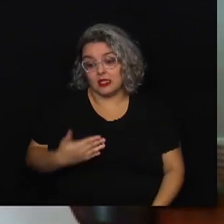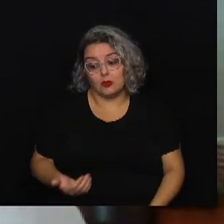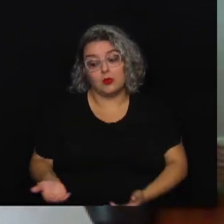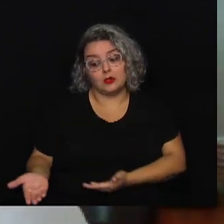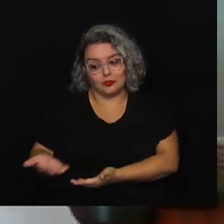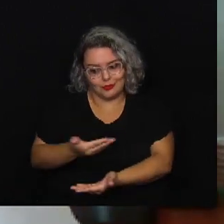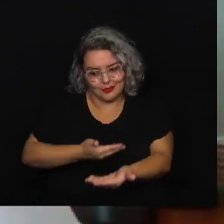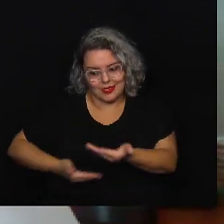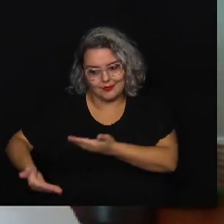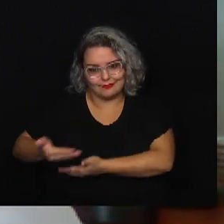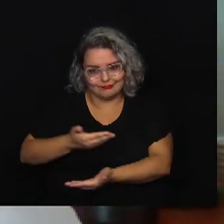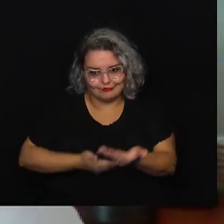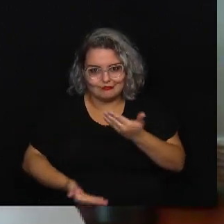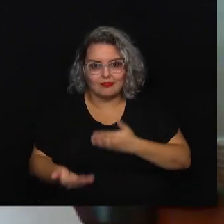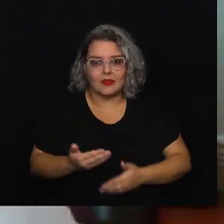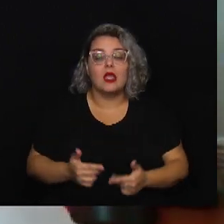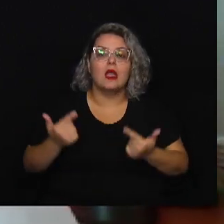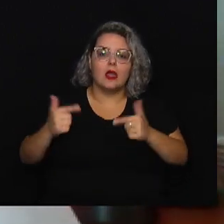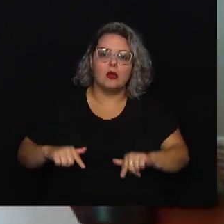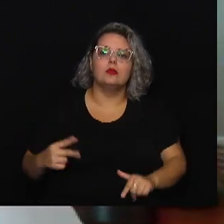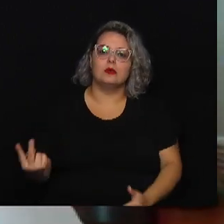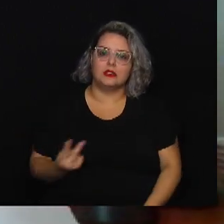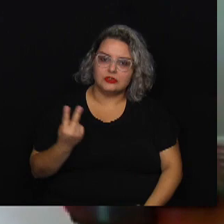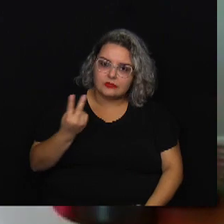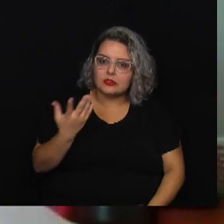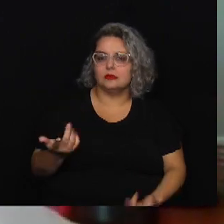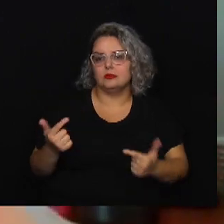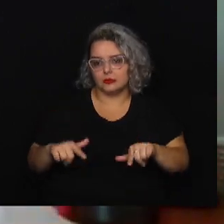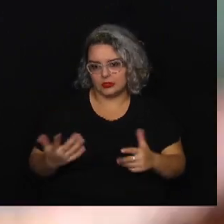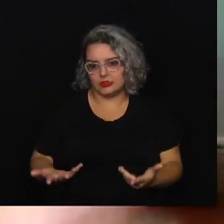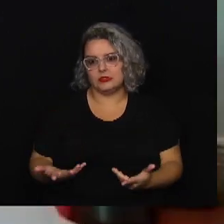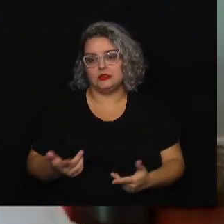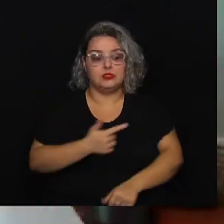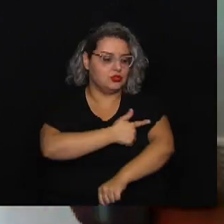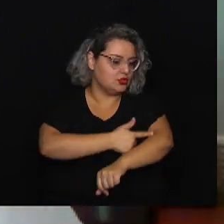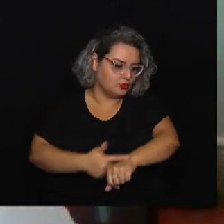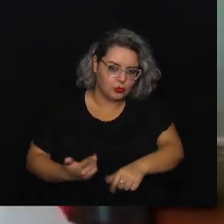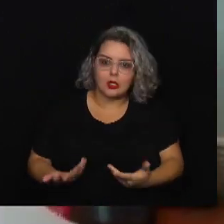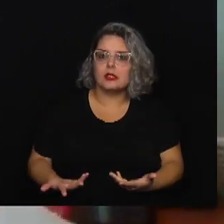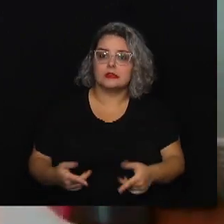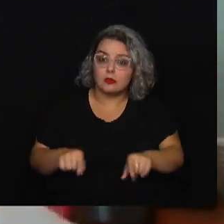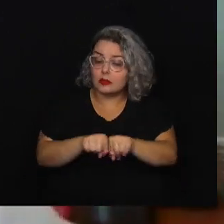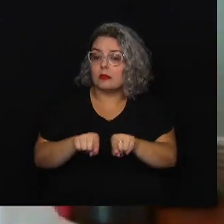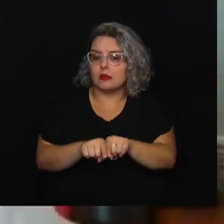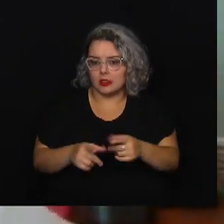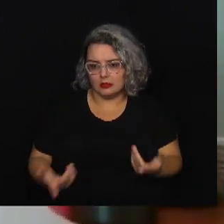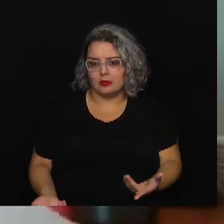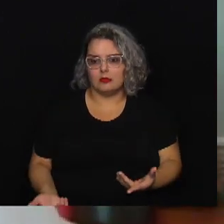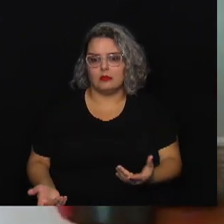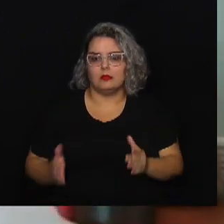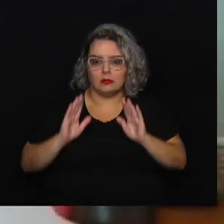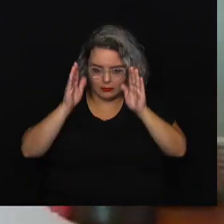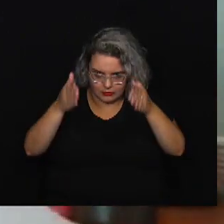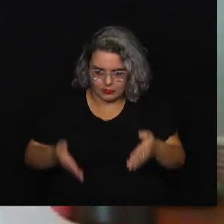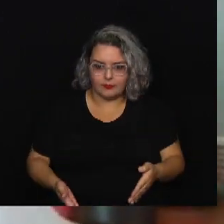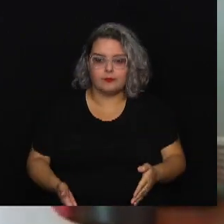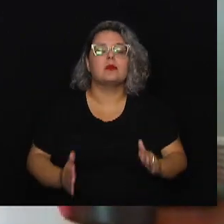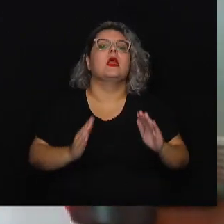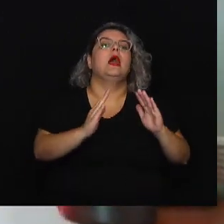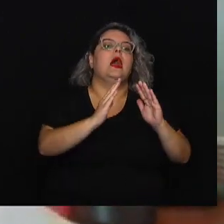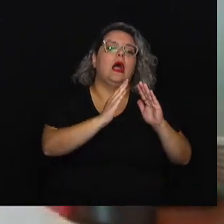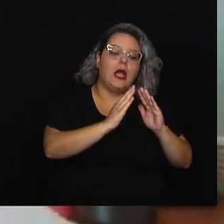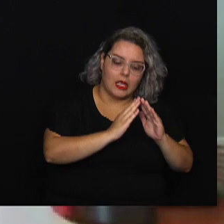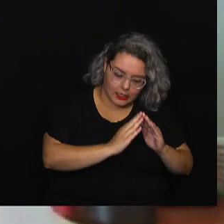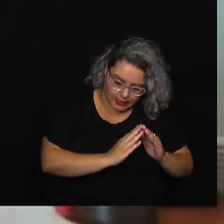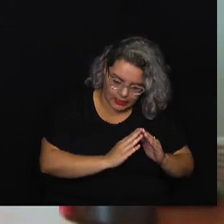né? Então a escola é um lugar de valores, né? E vamos voltar para lá. Vamos para lá. A casa também é muito